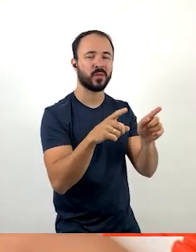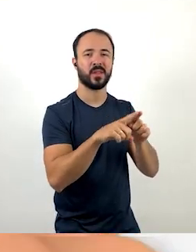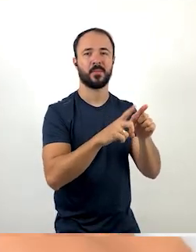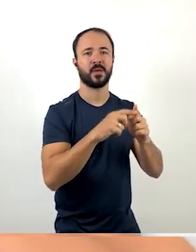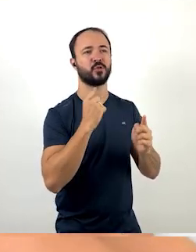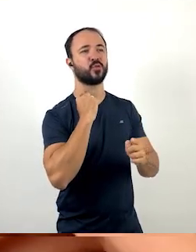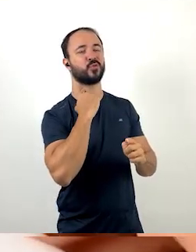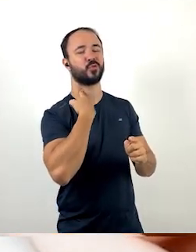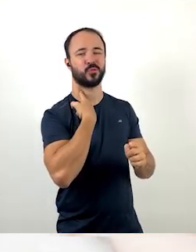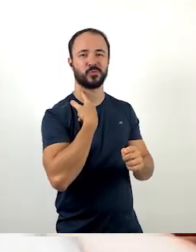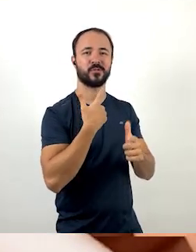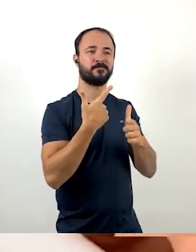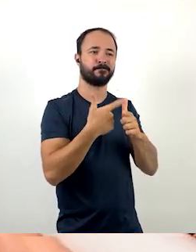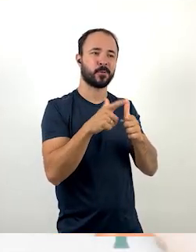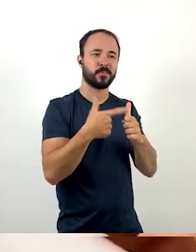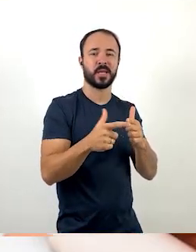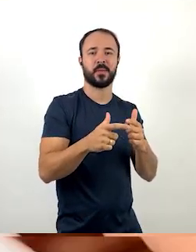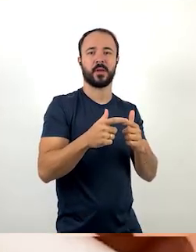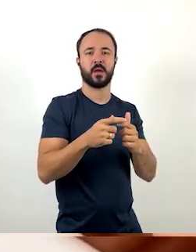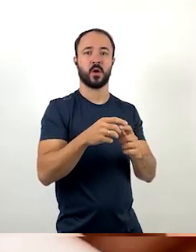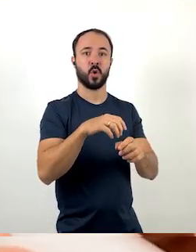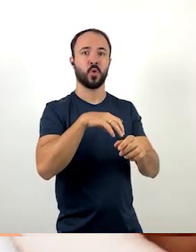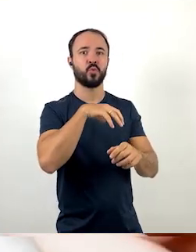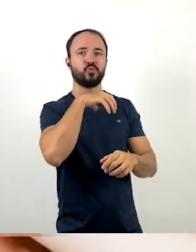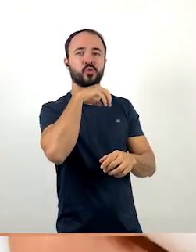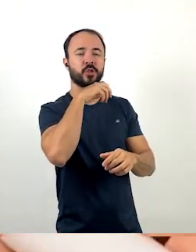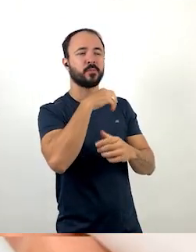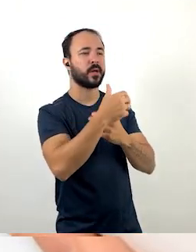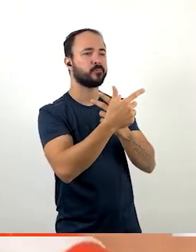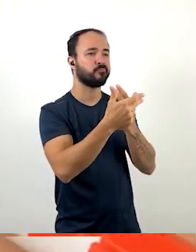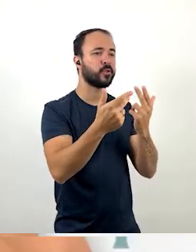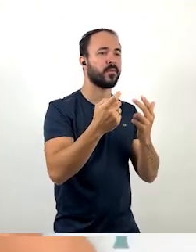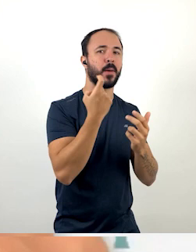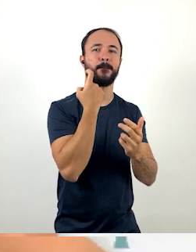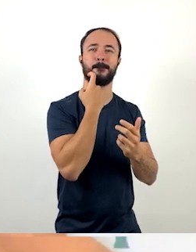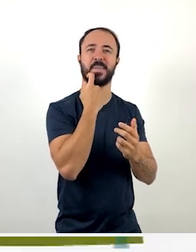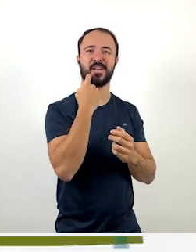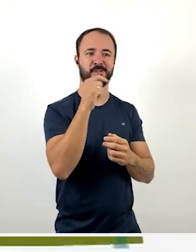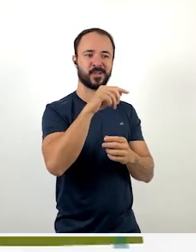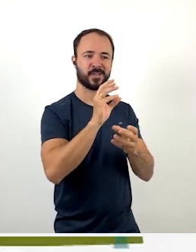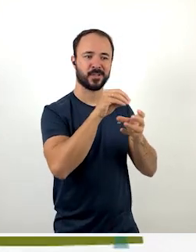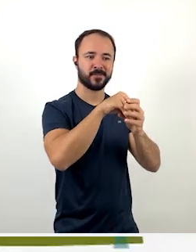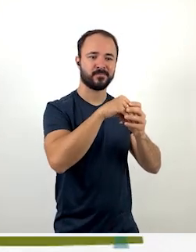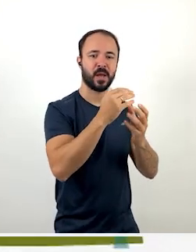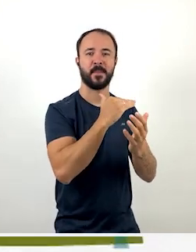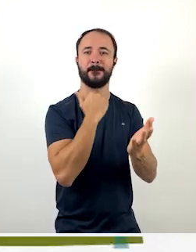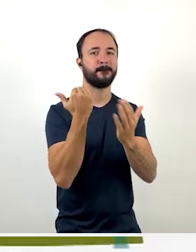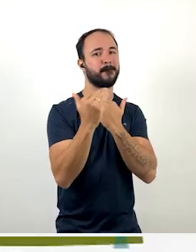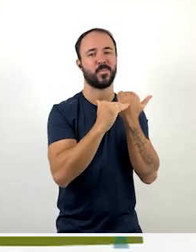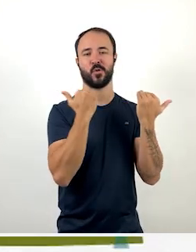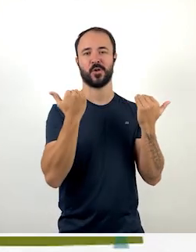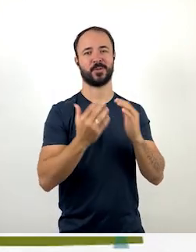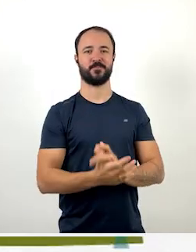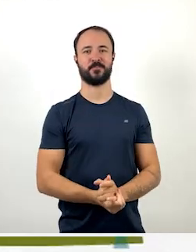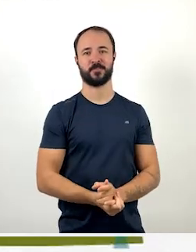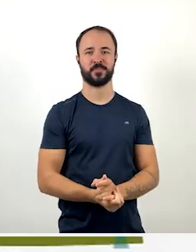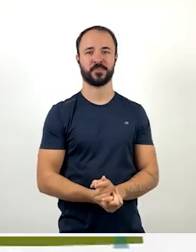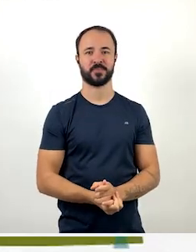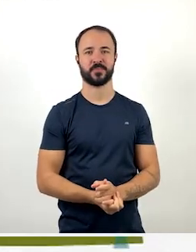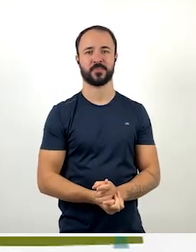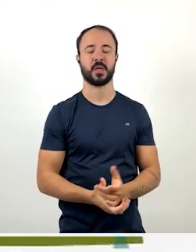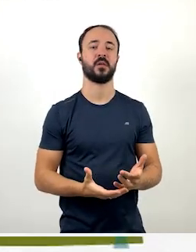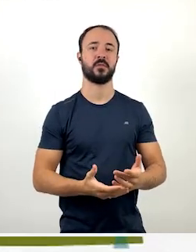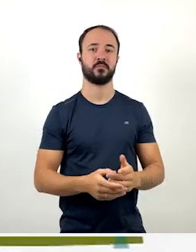o meio, atrapalhando a cadeia alimentar, levando à morte de peixes. Esse tipo de chuva pode até